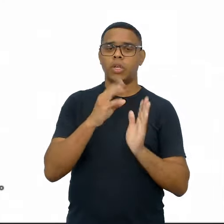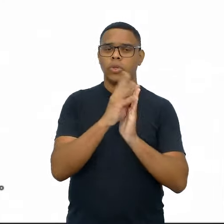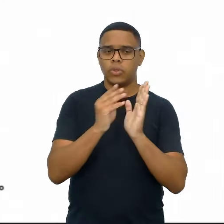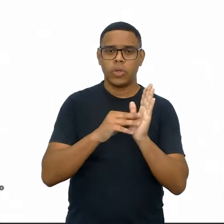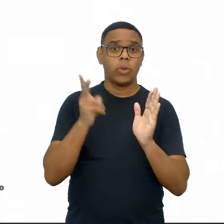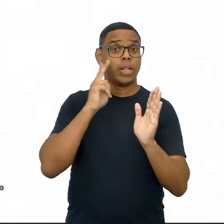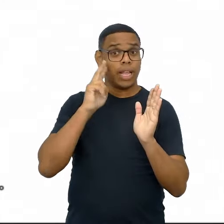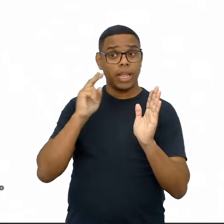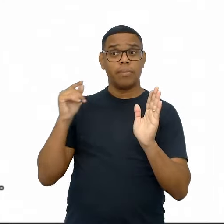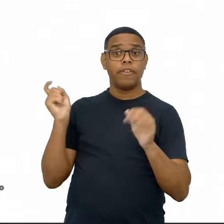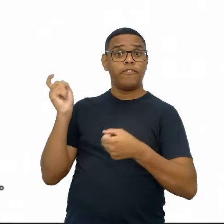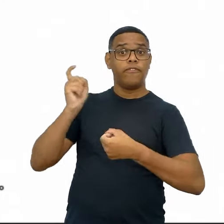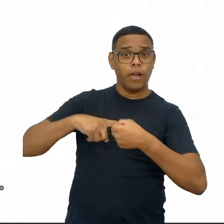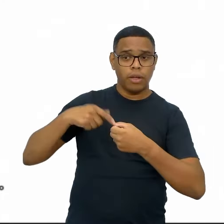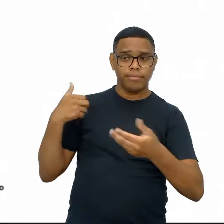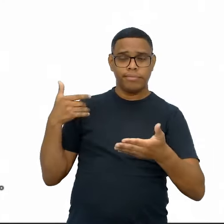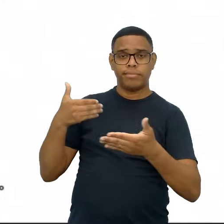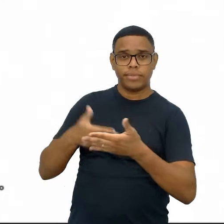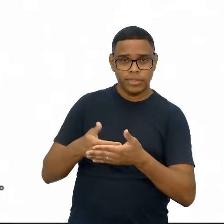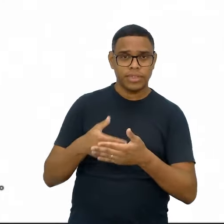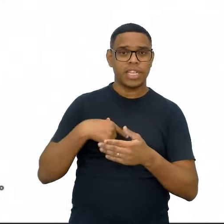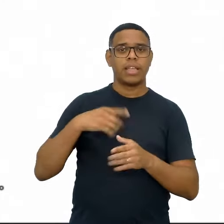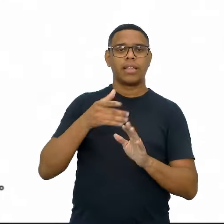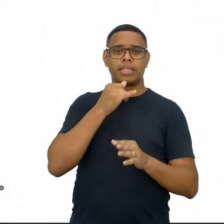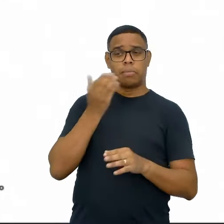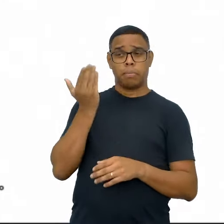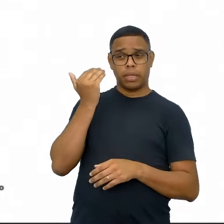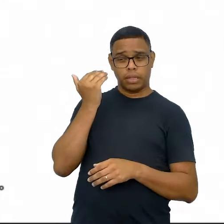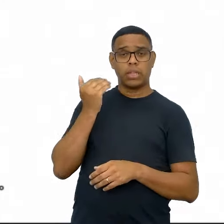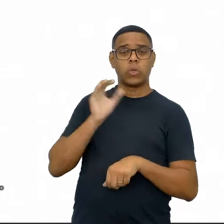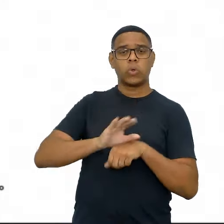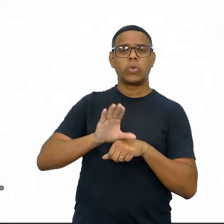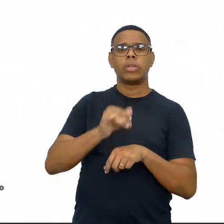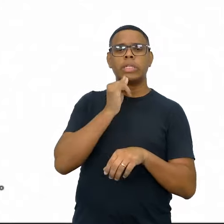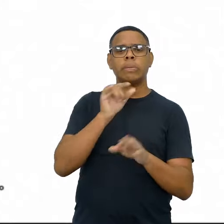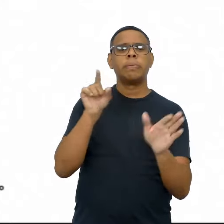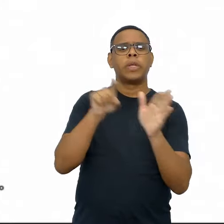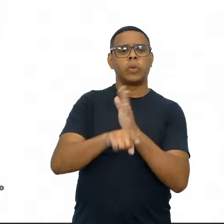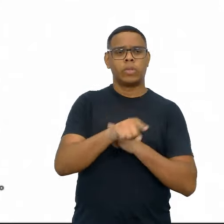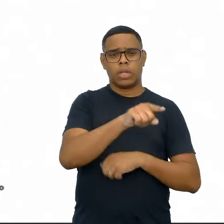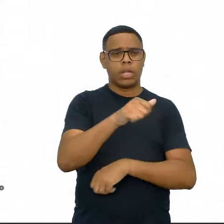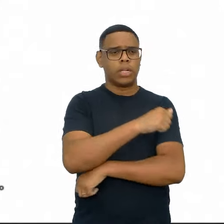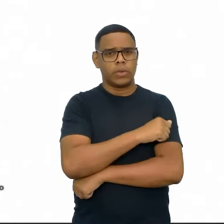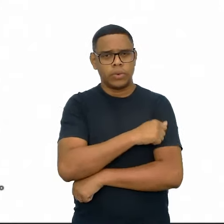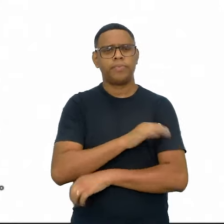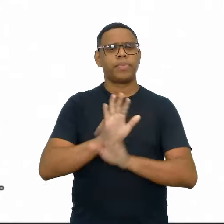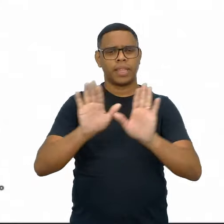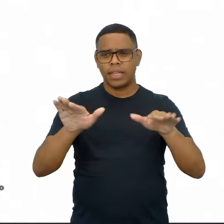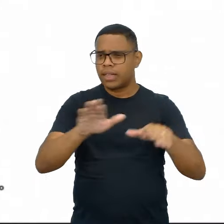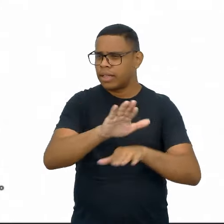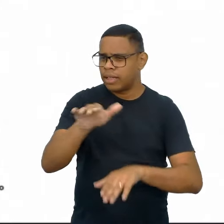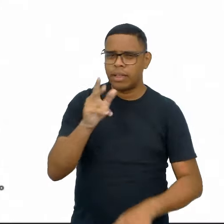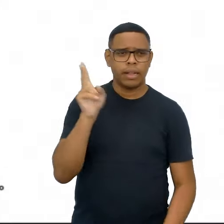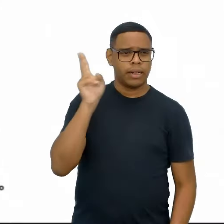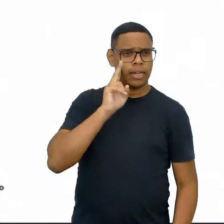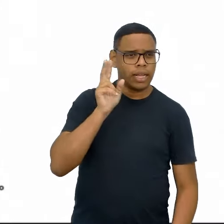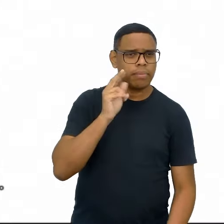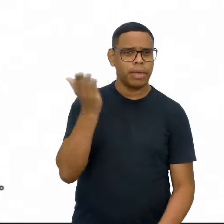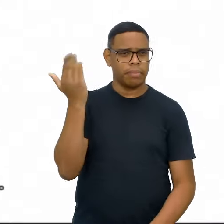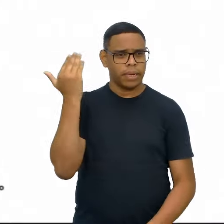conteúdo dado em dia anterior, né? Quando a gente pergunta assim para eles, lembra que a gente